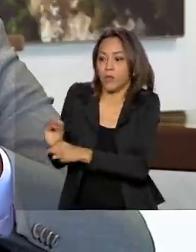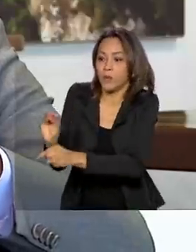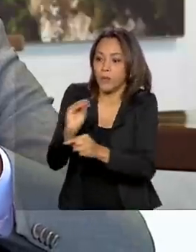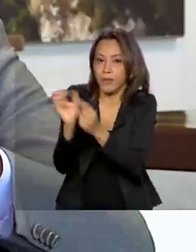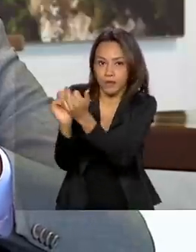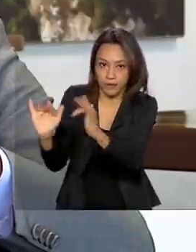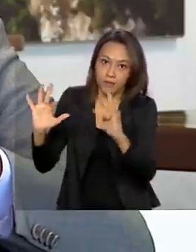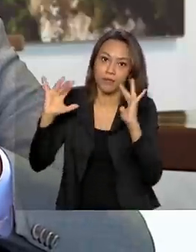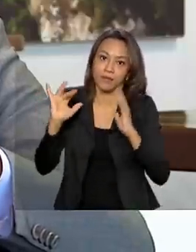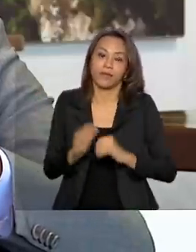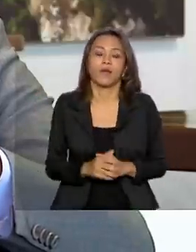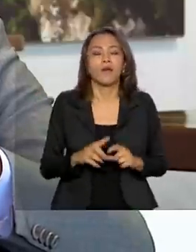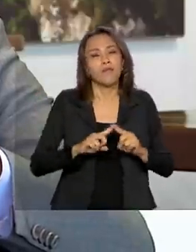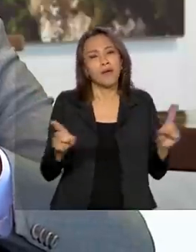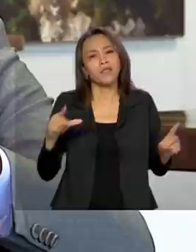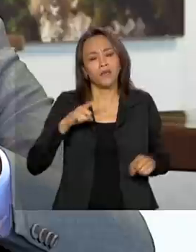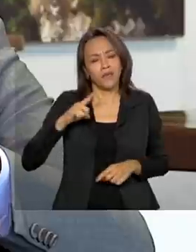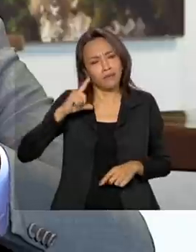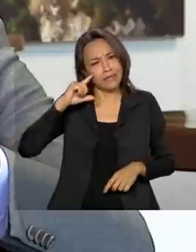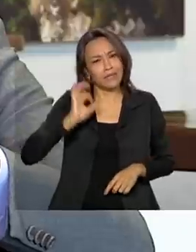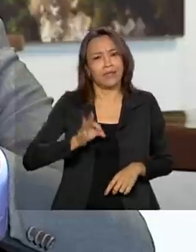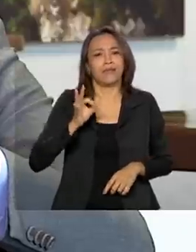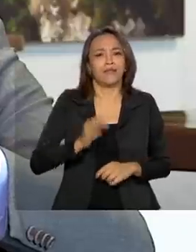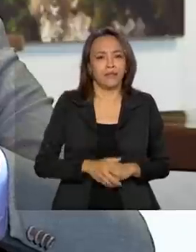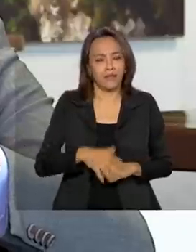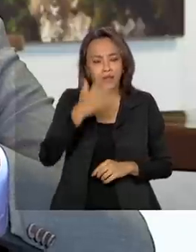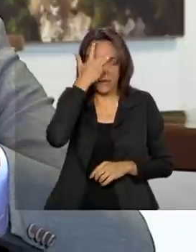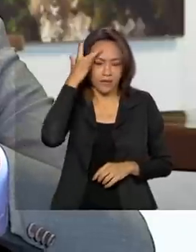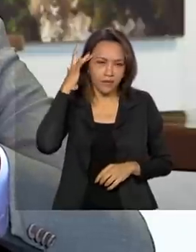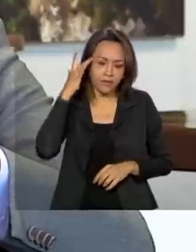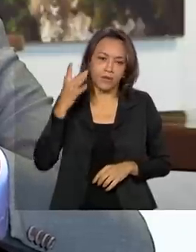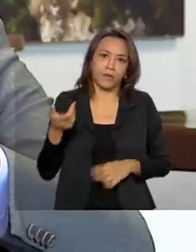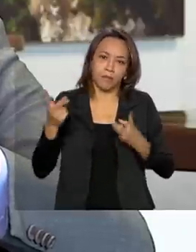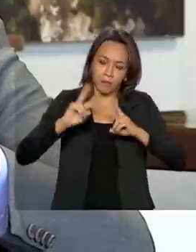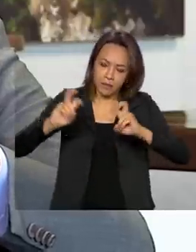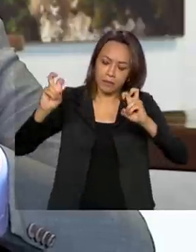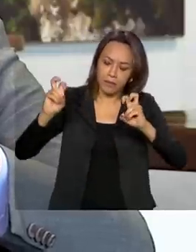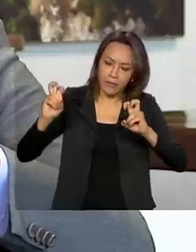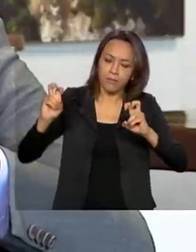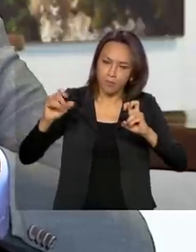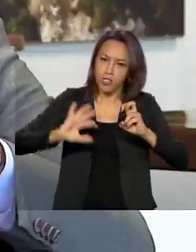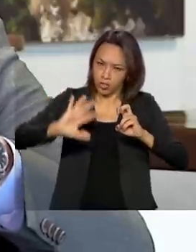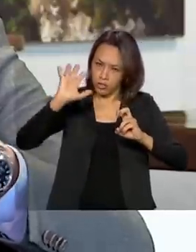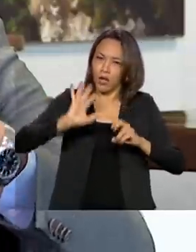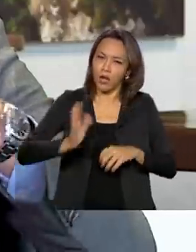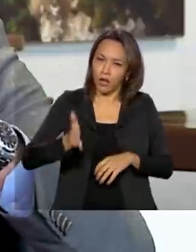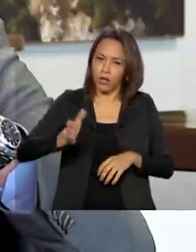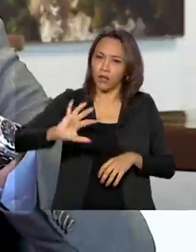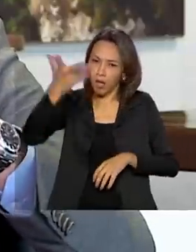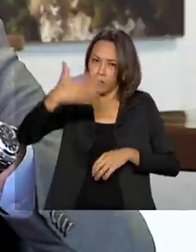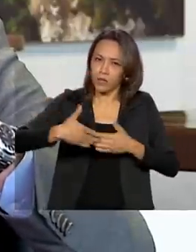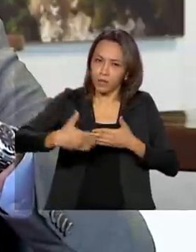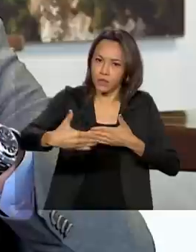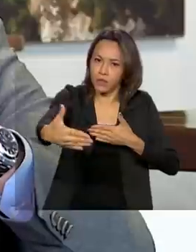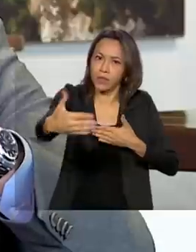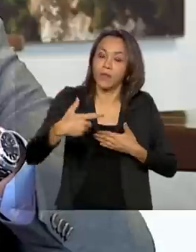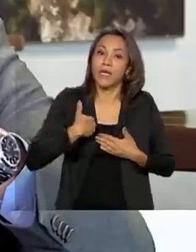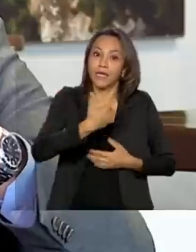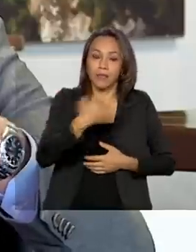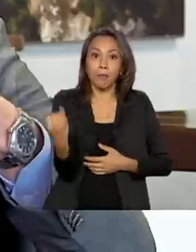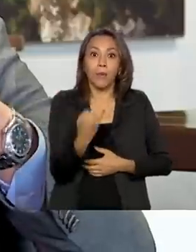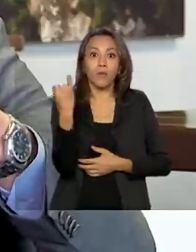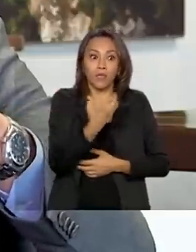tenho certeza que as pessoas vão, ao reconhecer, e isso já está acontecendo, a importância desse